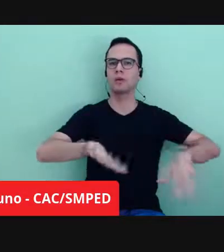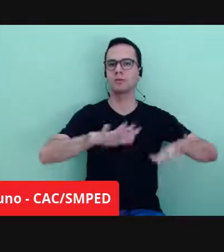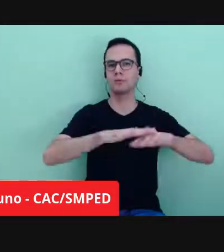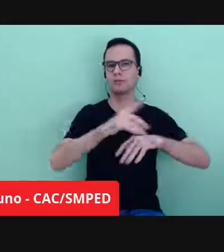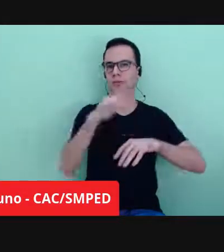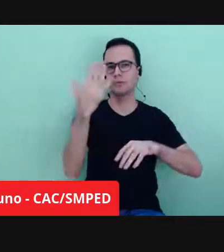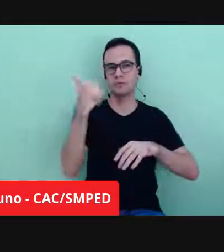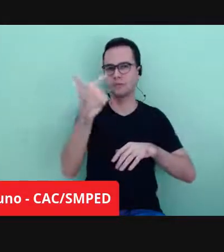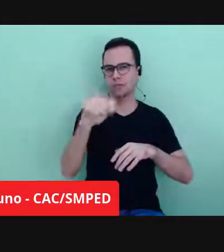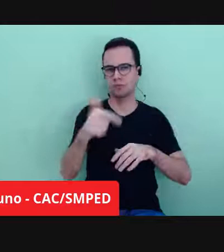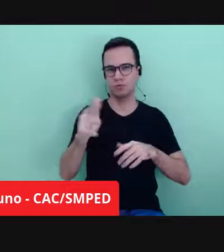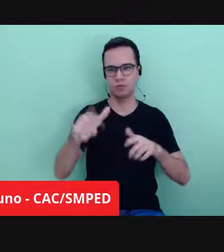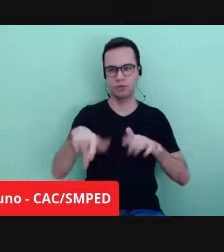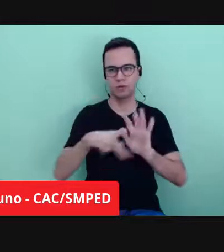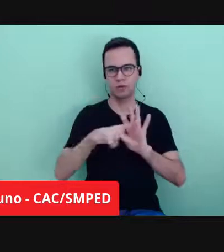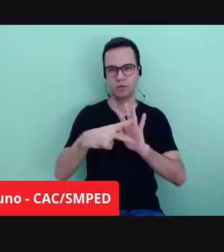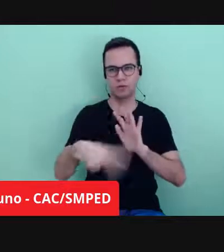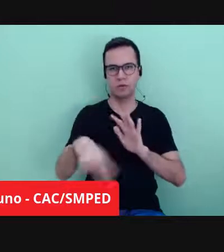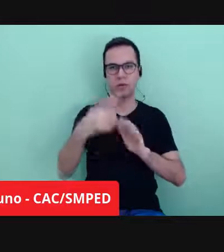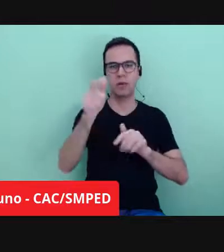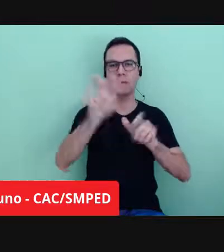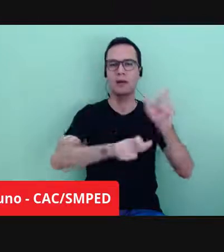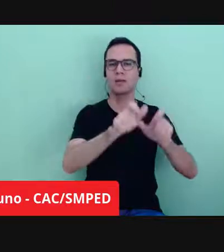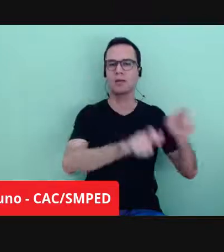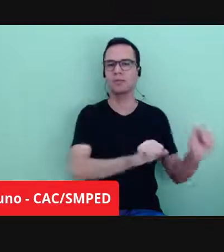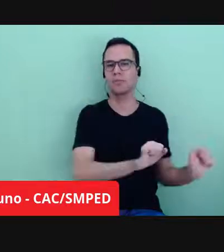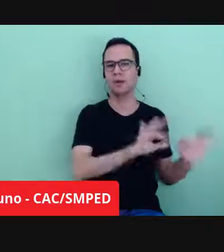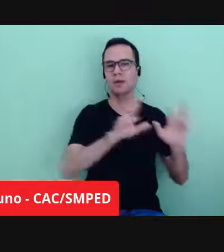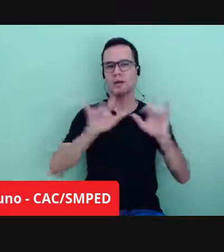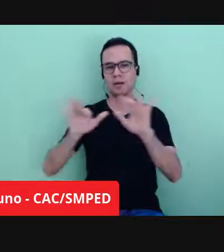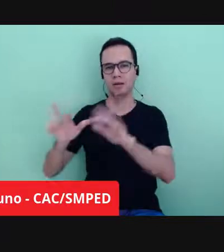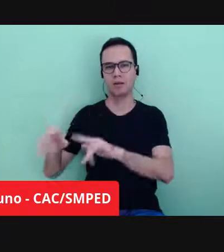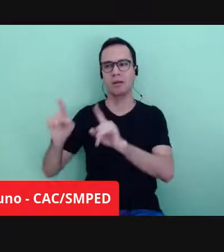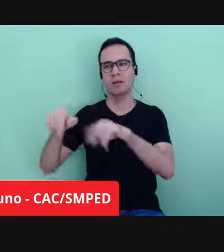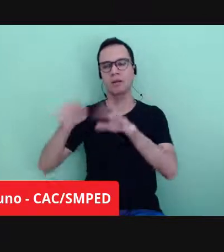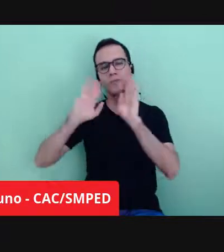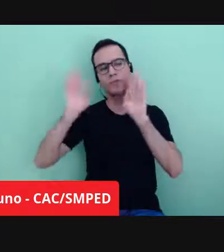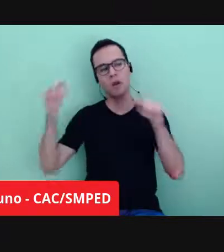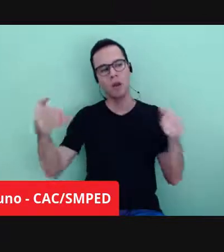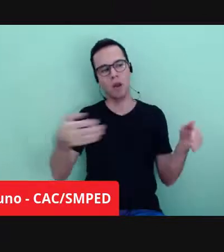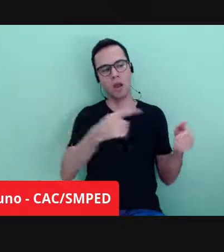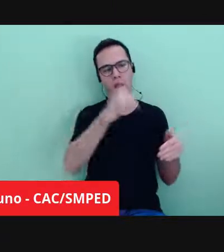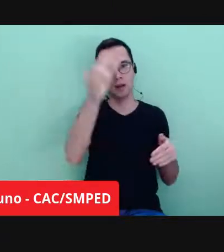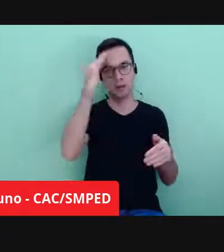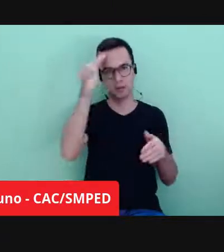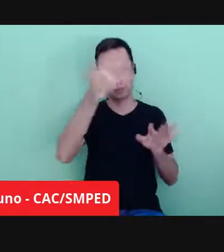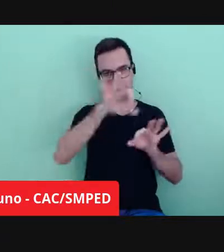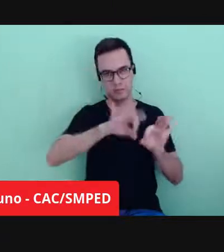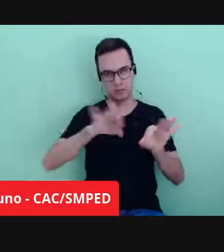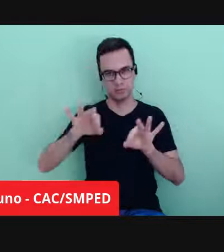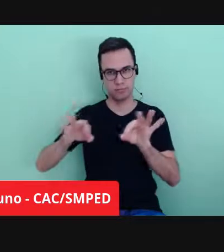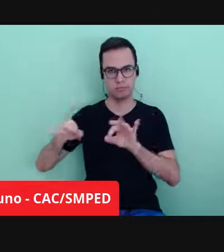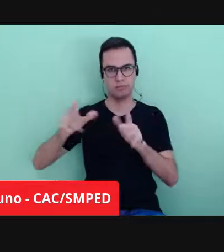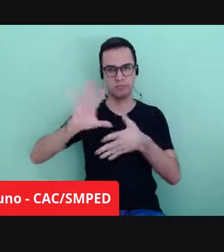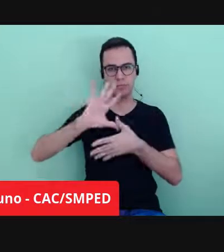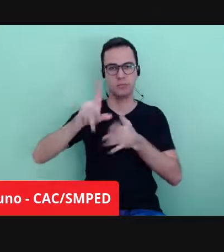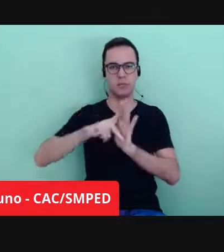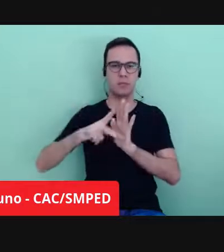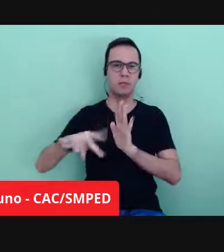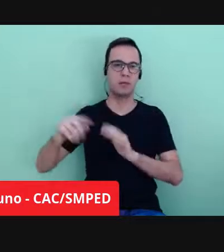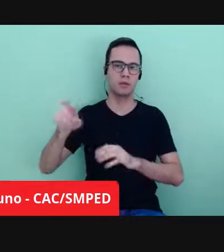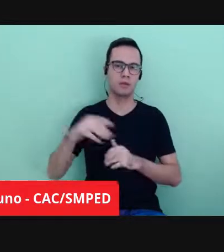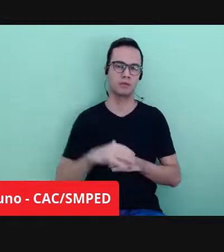tinha sua sede para receber o público, ele se volta para esse território para entender, para mapear o território do qual ele faz parte, né?